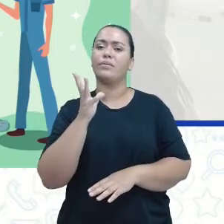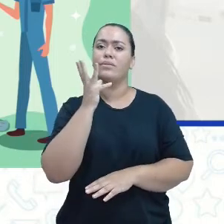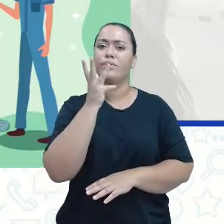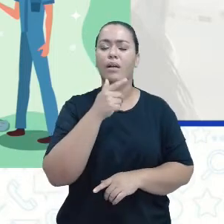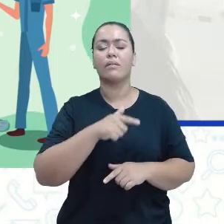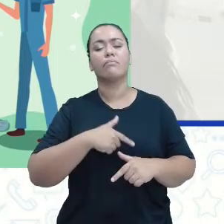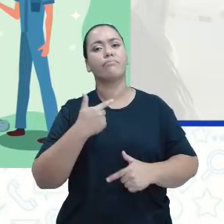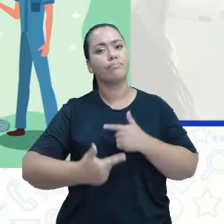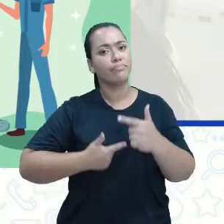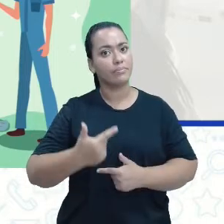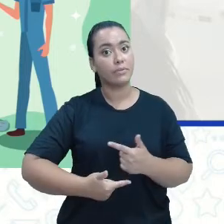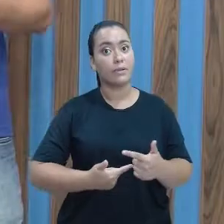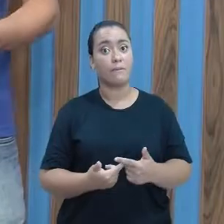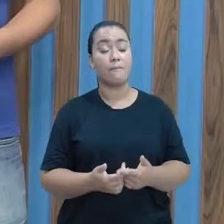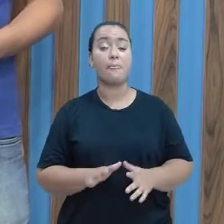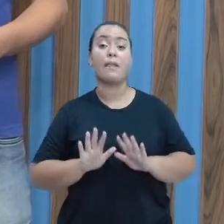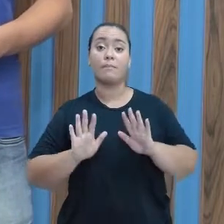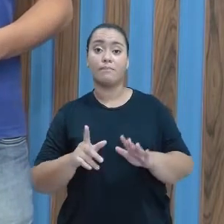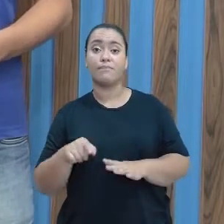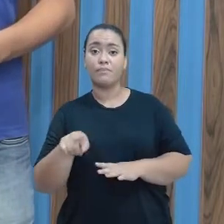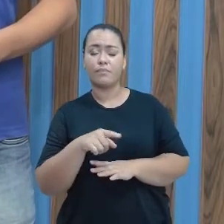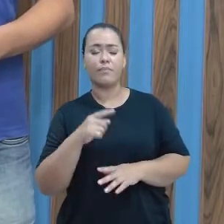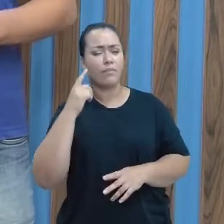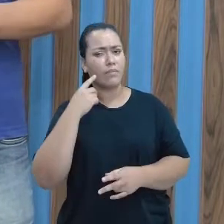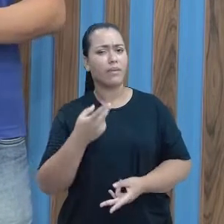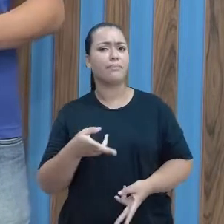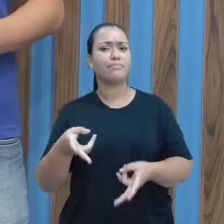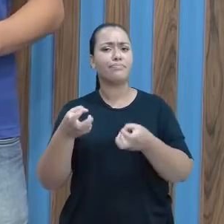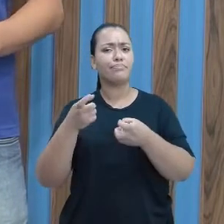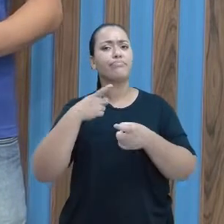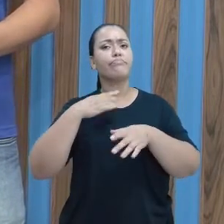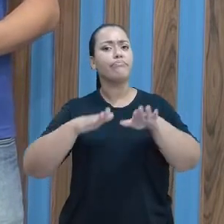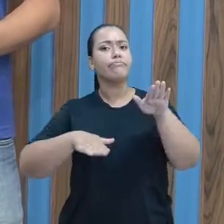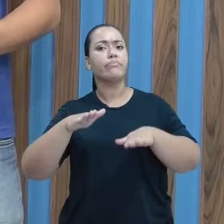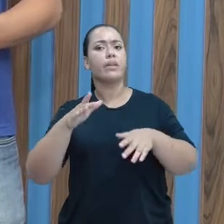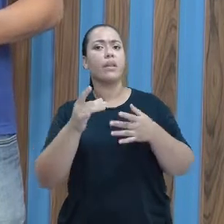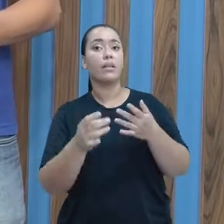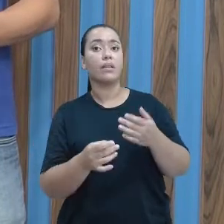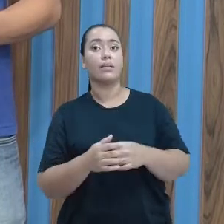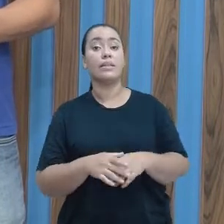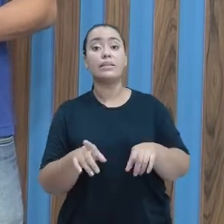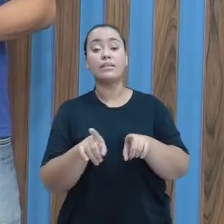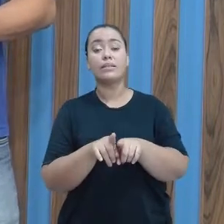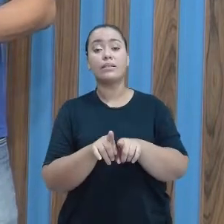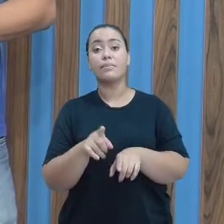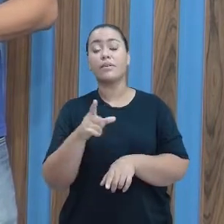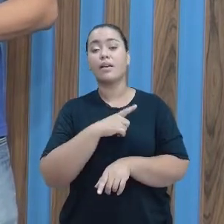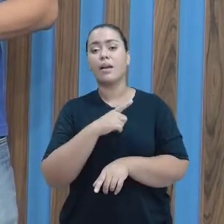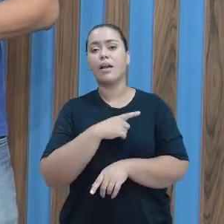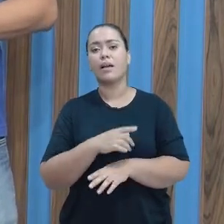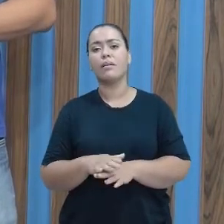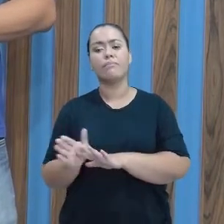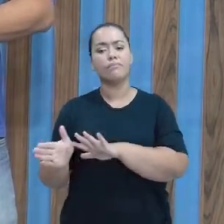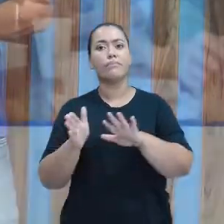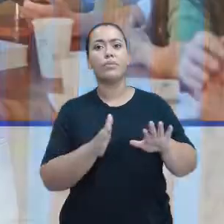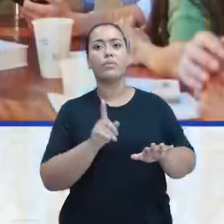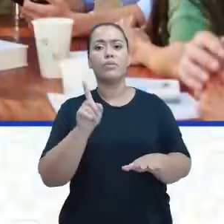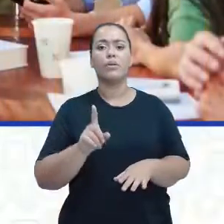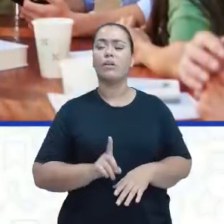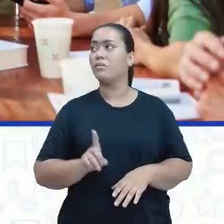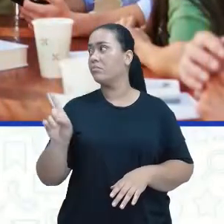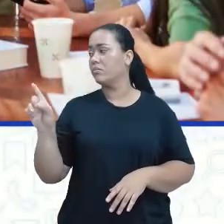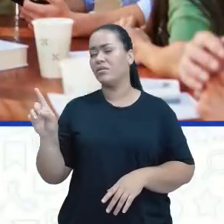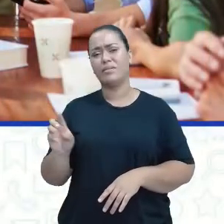afazeres domésticos. Mas aí vocês já podem ver essa desigualdade nesses dados. Seguindo ainda, podemos observar aí que